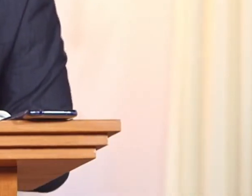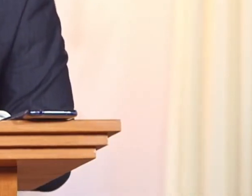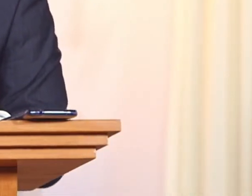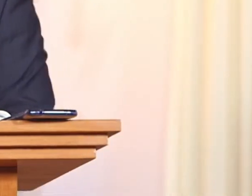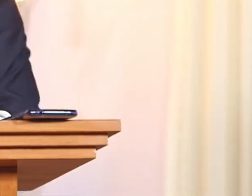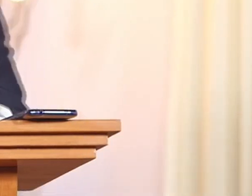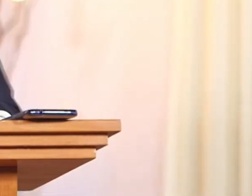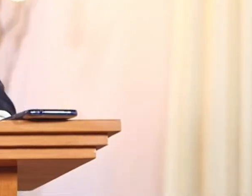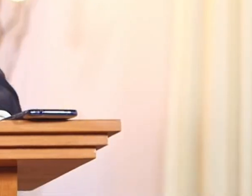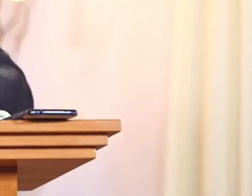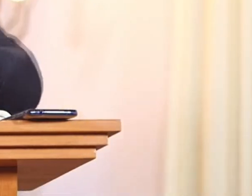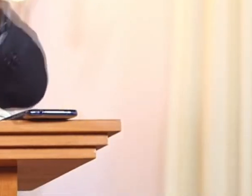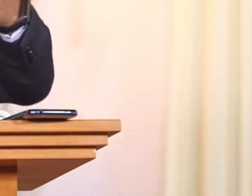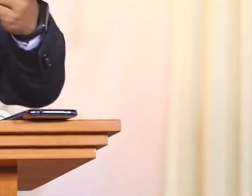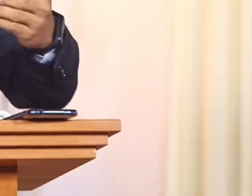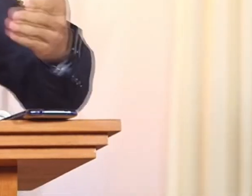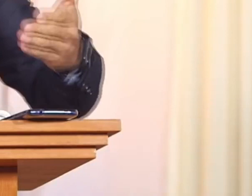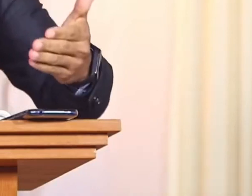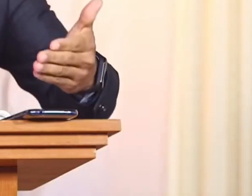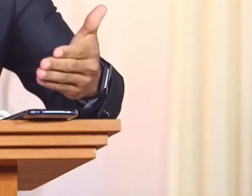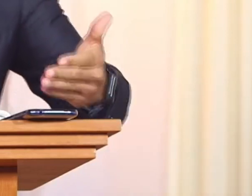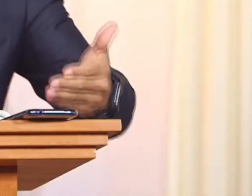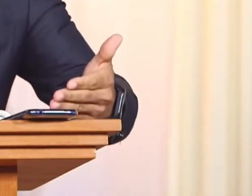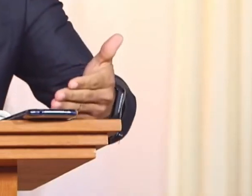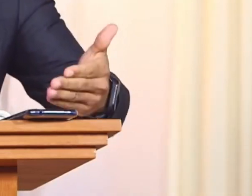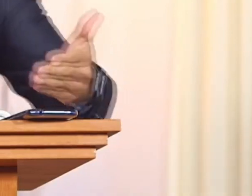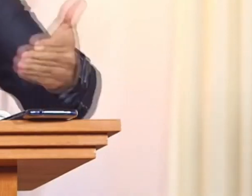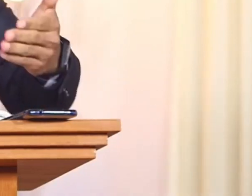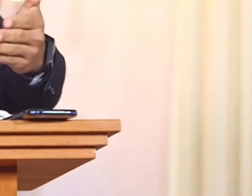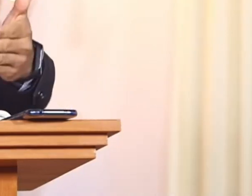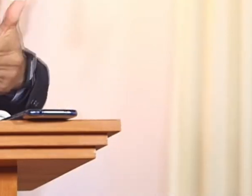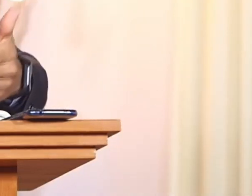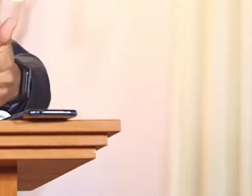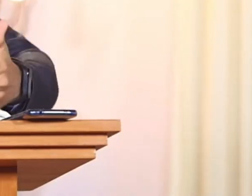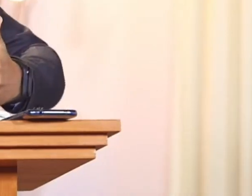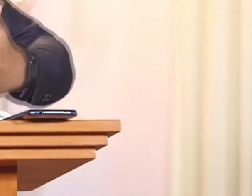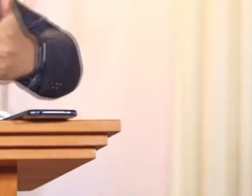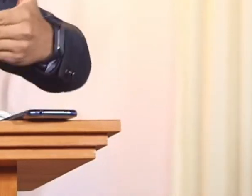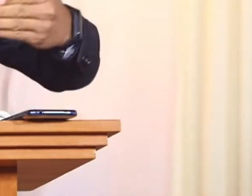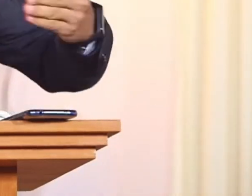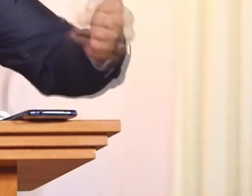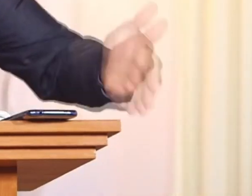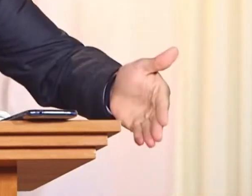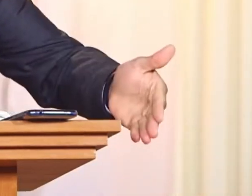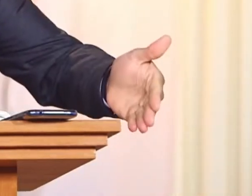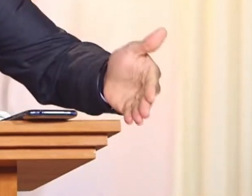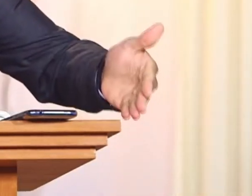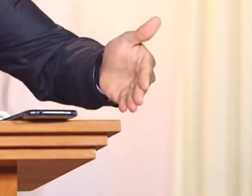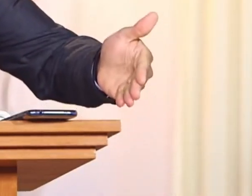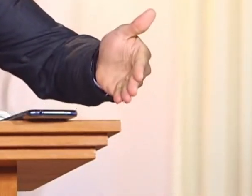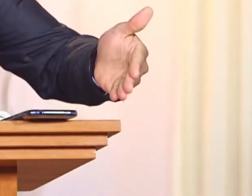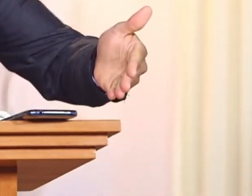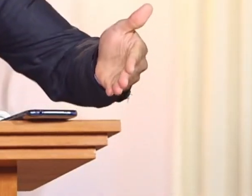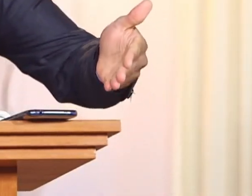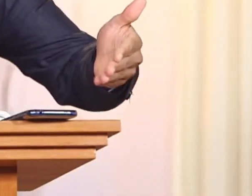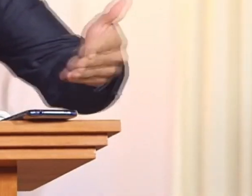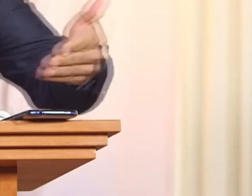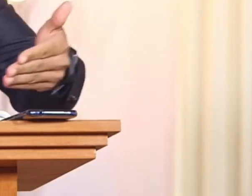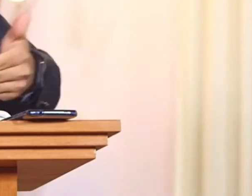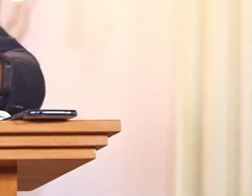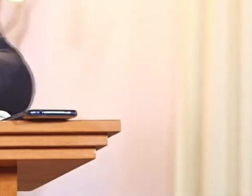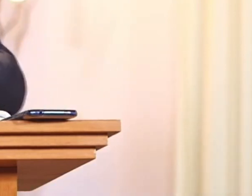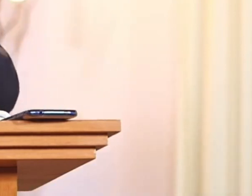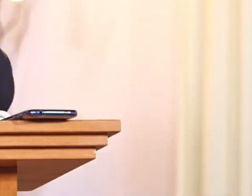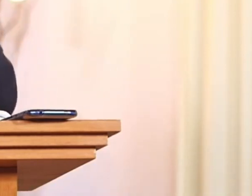fez. Além de descer, o texto diz que Paulo se inclinou. Esse